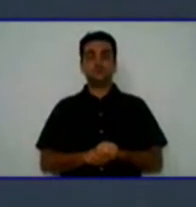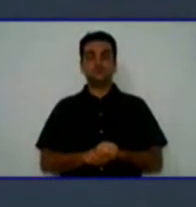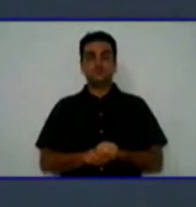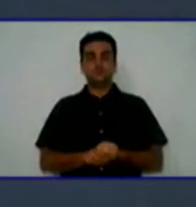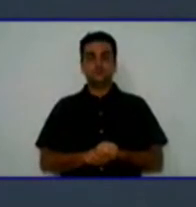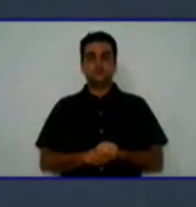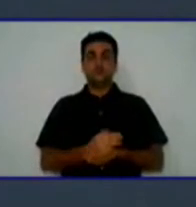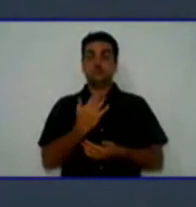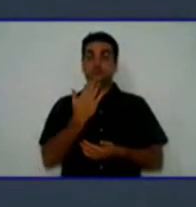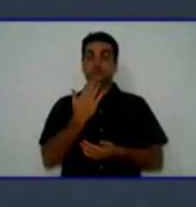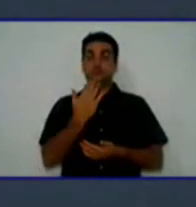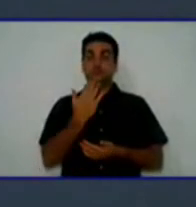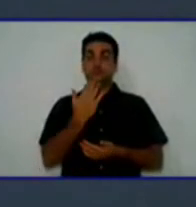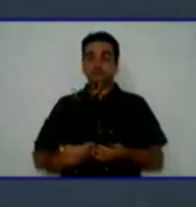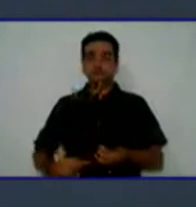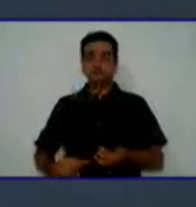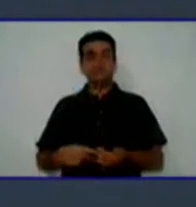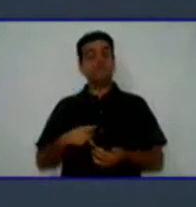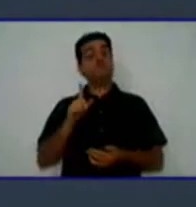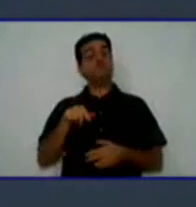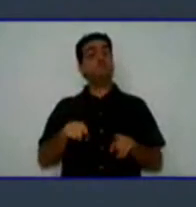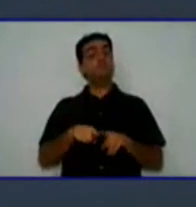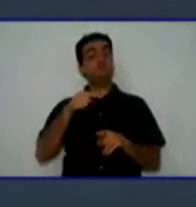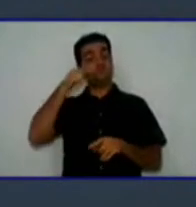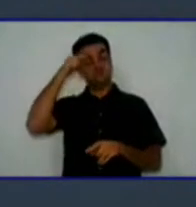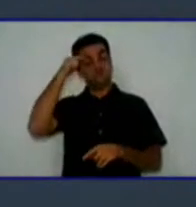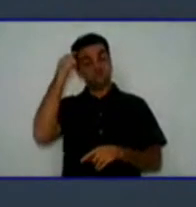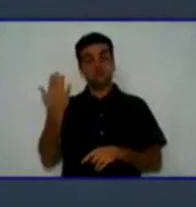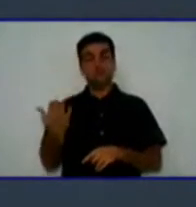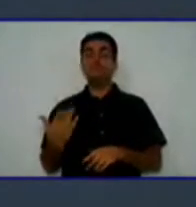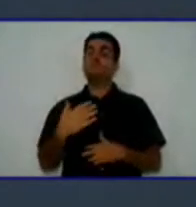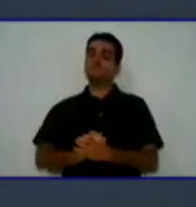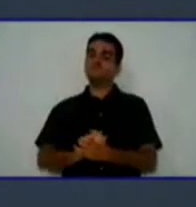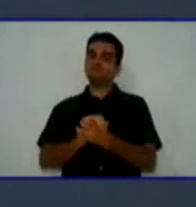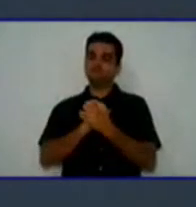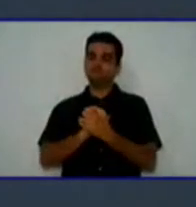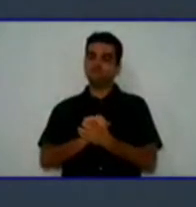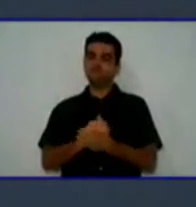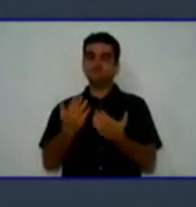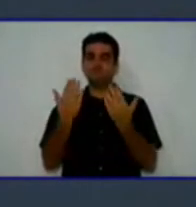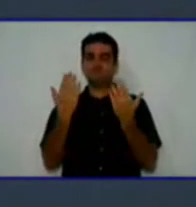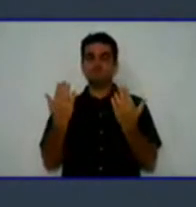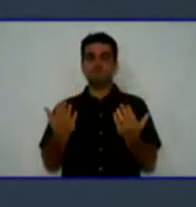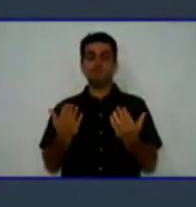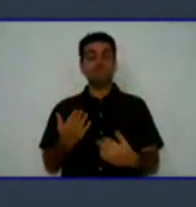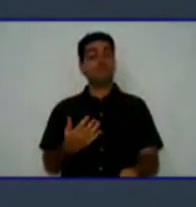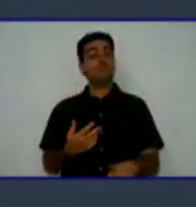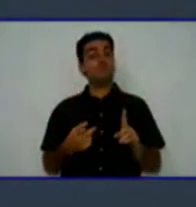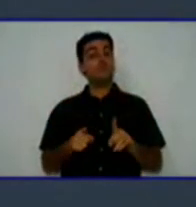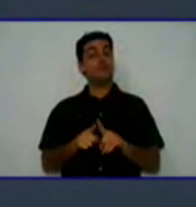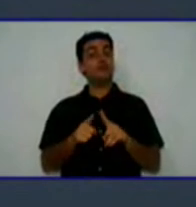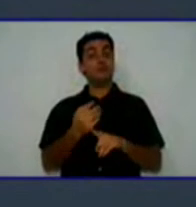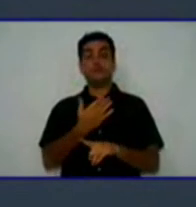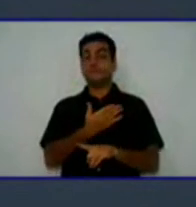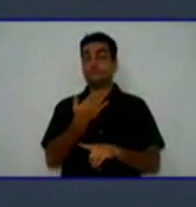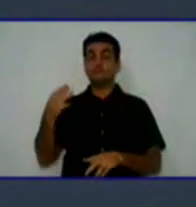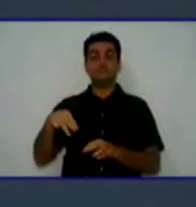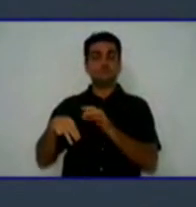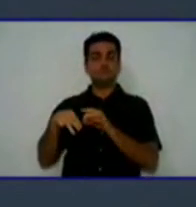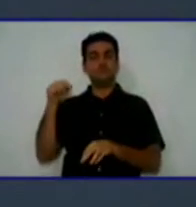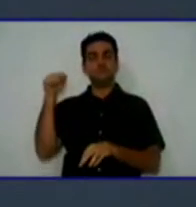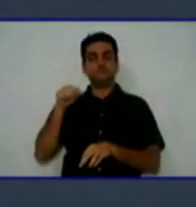Senhor presidente, ministro Luiz Roberto Barroso, cumprimento Vossa Excelência, bem como os eminentes pares